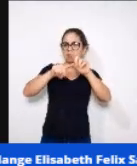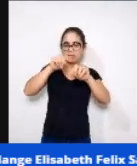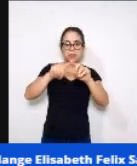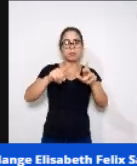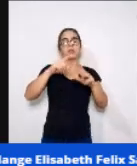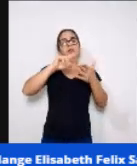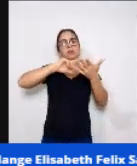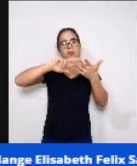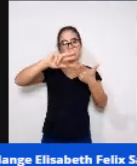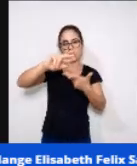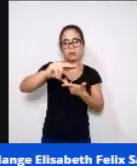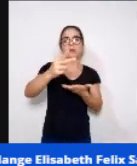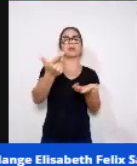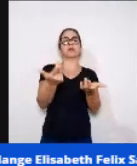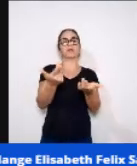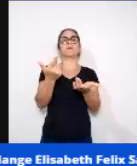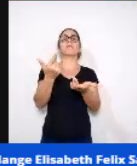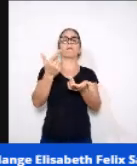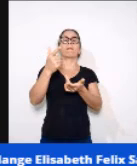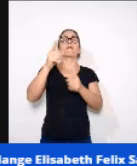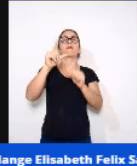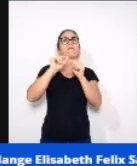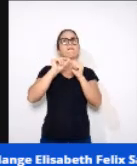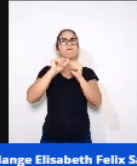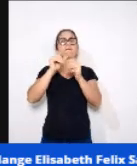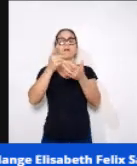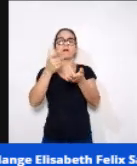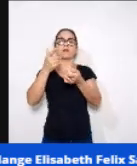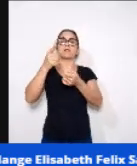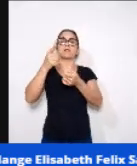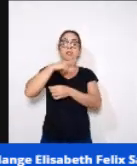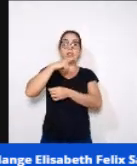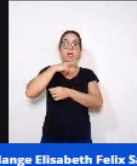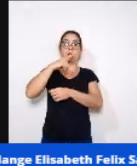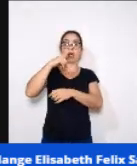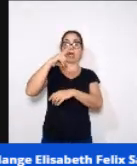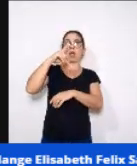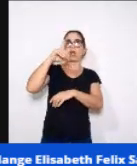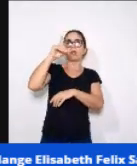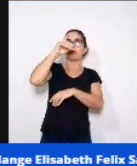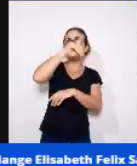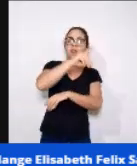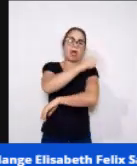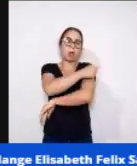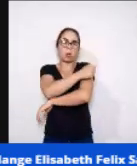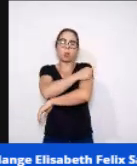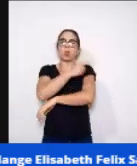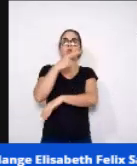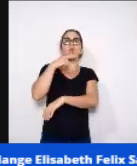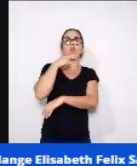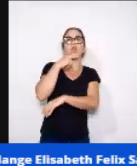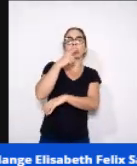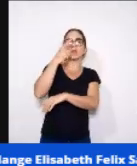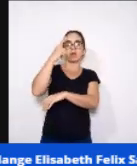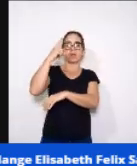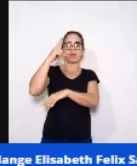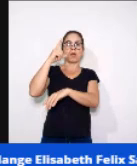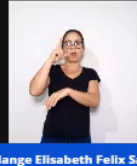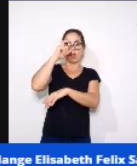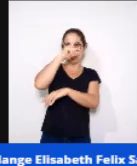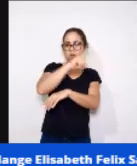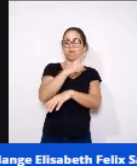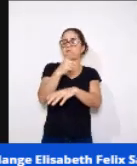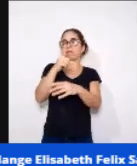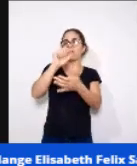pergunta, quando ele nos traz alguma dificuldade que ele está tendo em resolver determinada atividade. De repente,